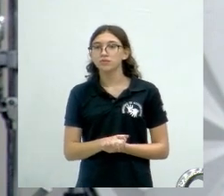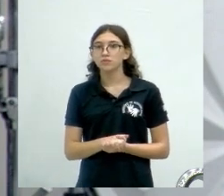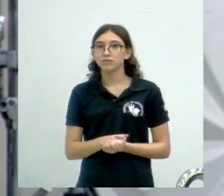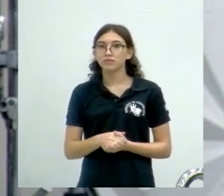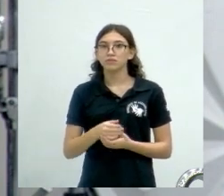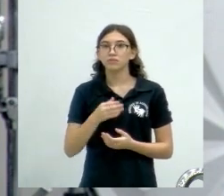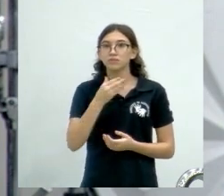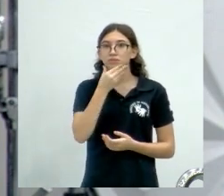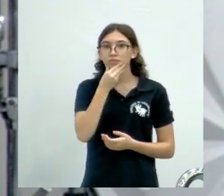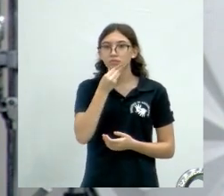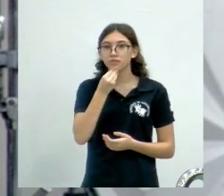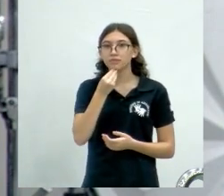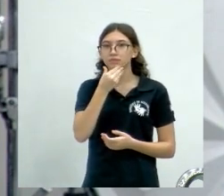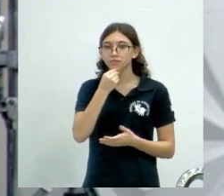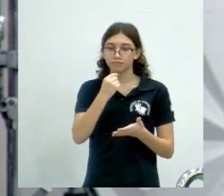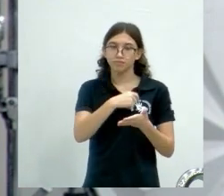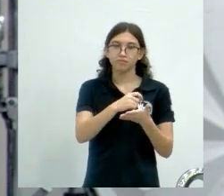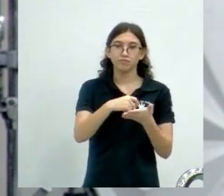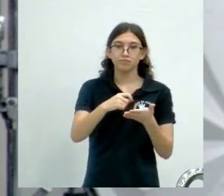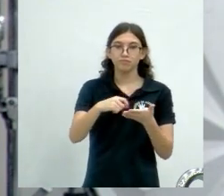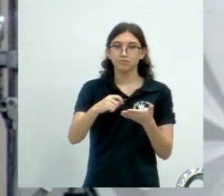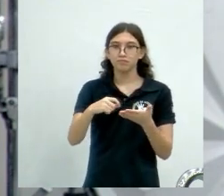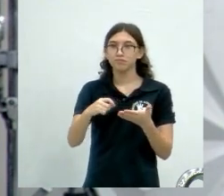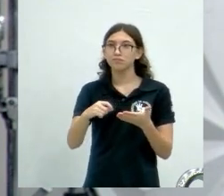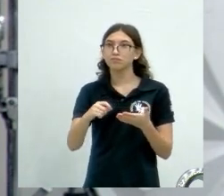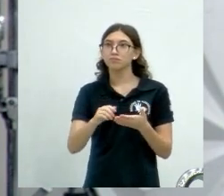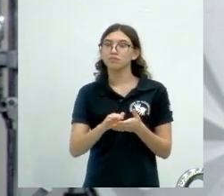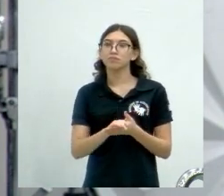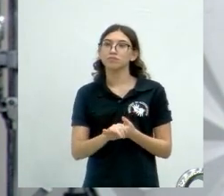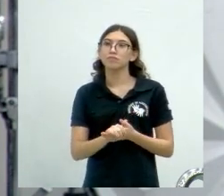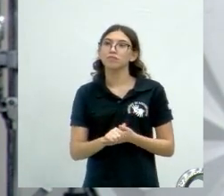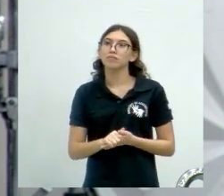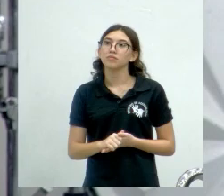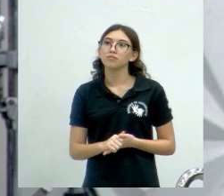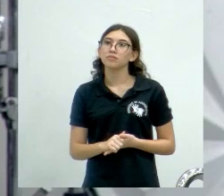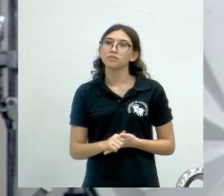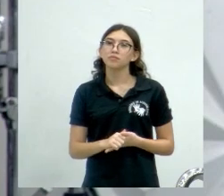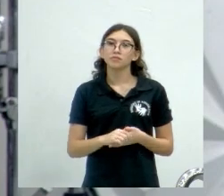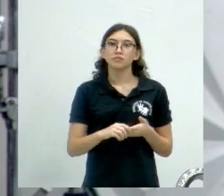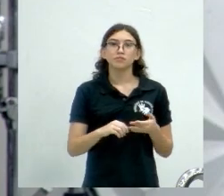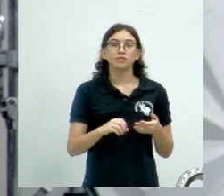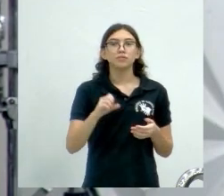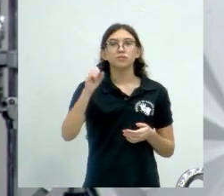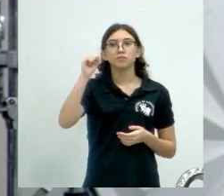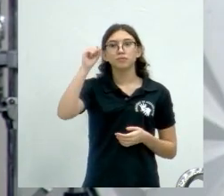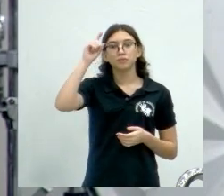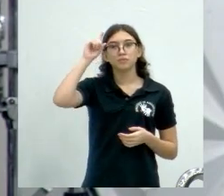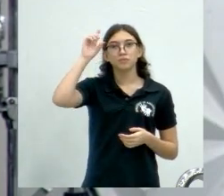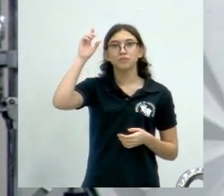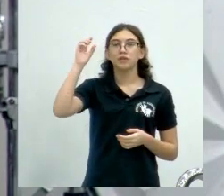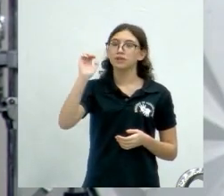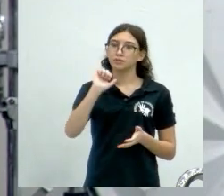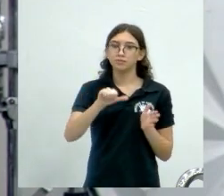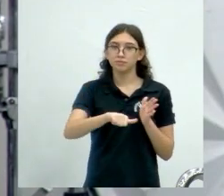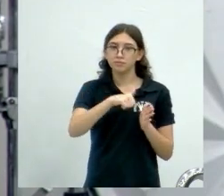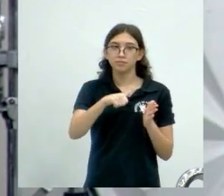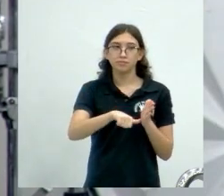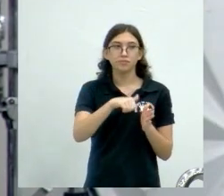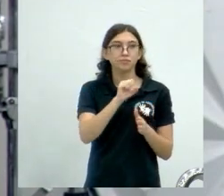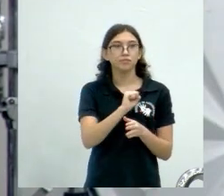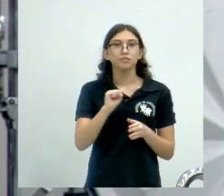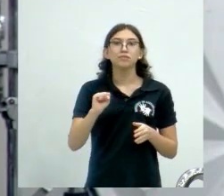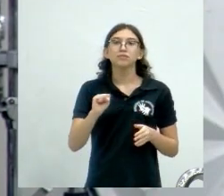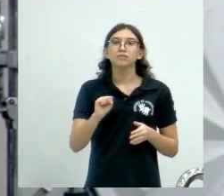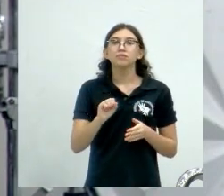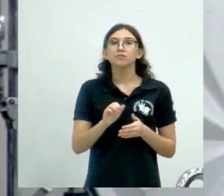prudência, a experiência de Abigail, que está lá em 1 Samuel 25:3. Não sei se você conhece a história de Abigail, mas é uma